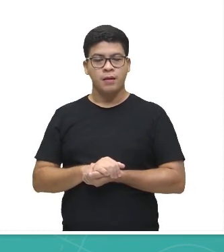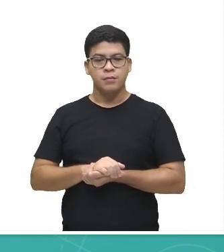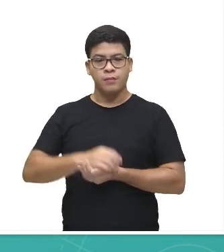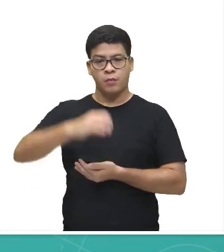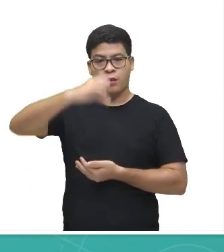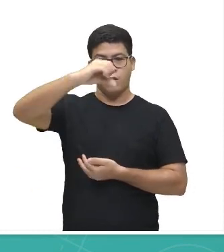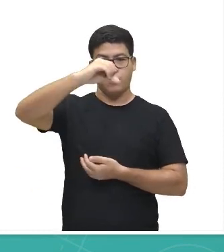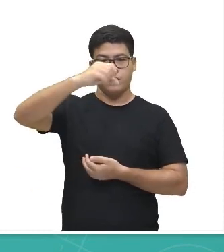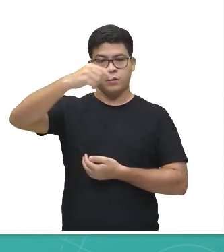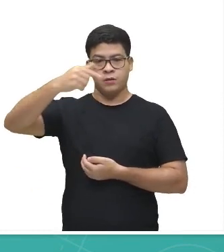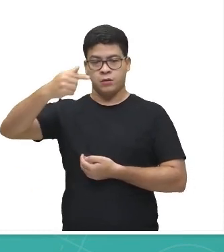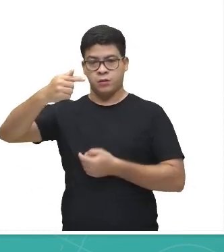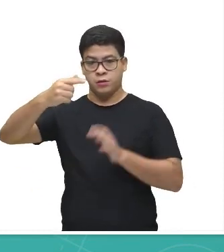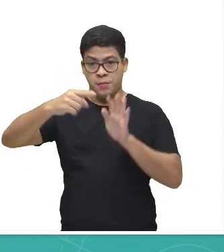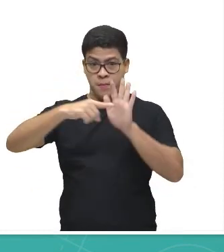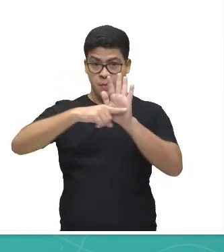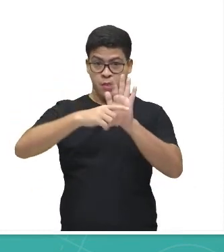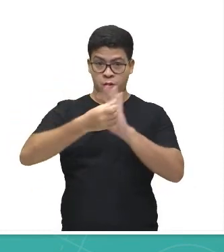68 vai